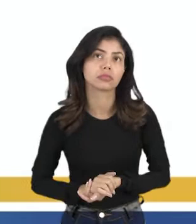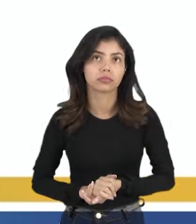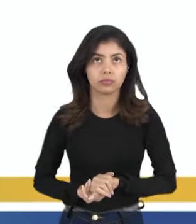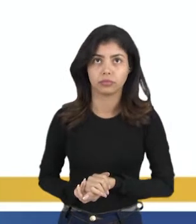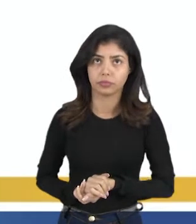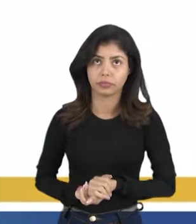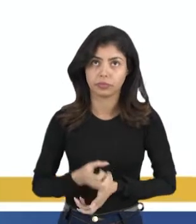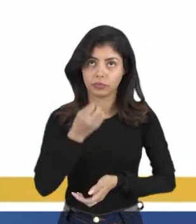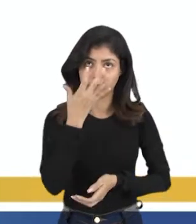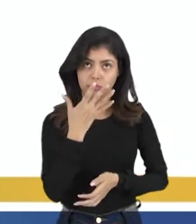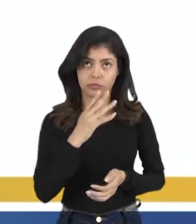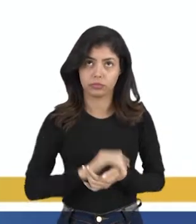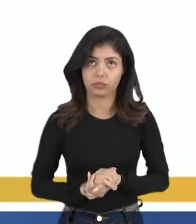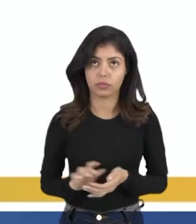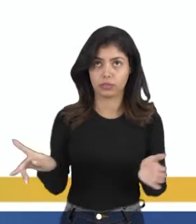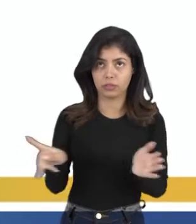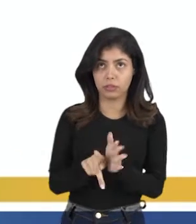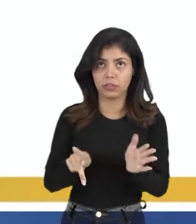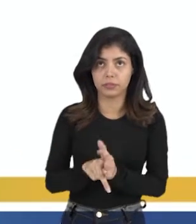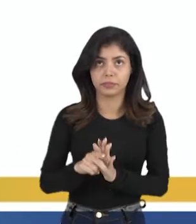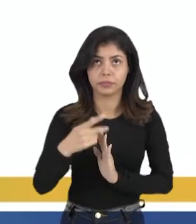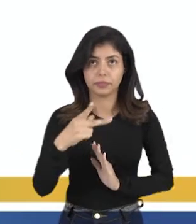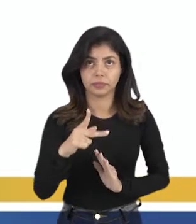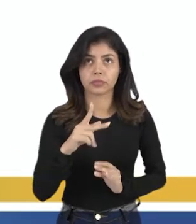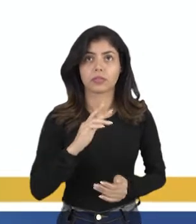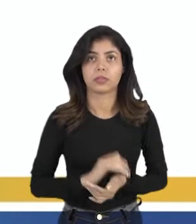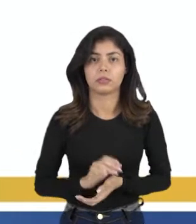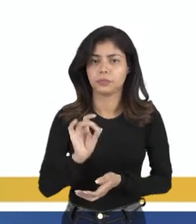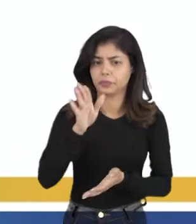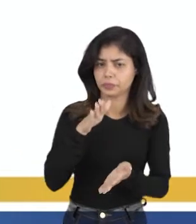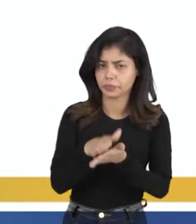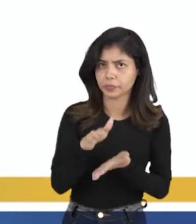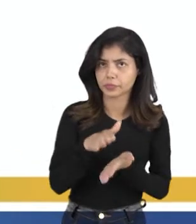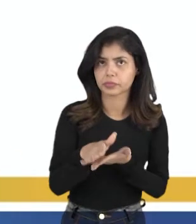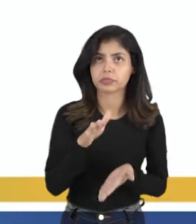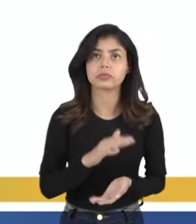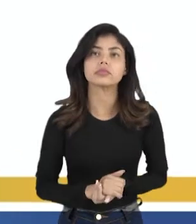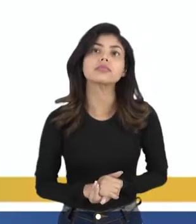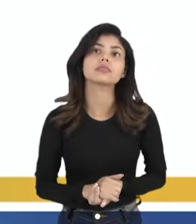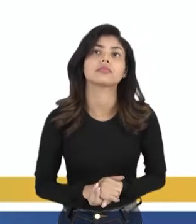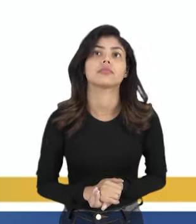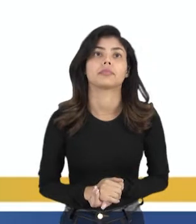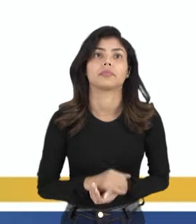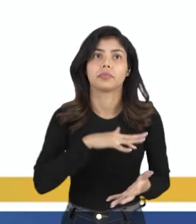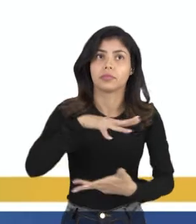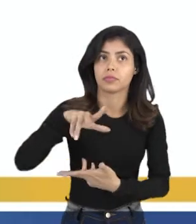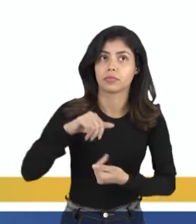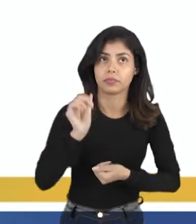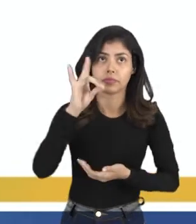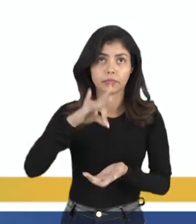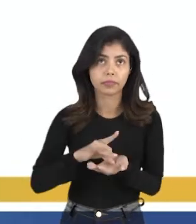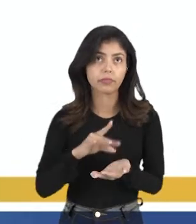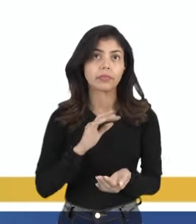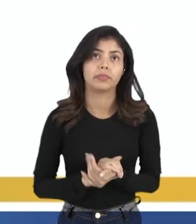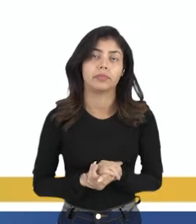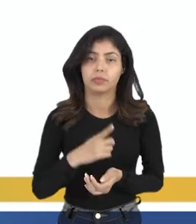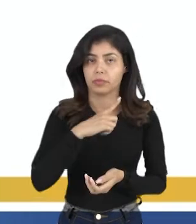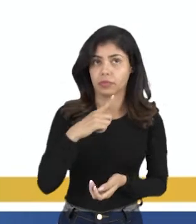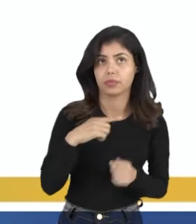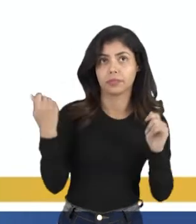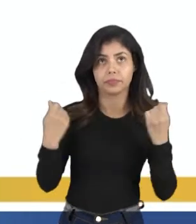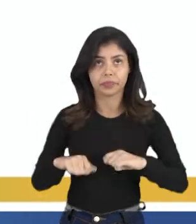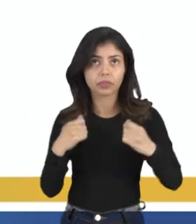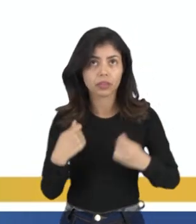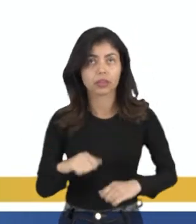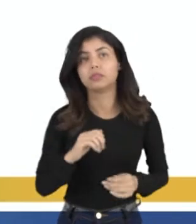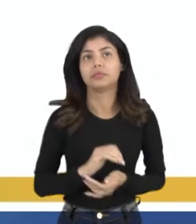uma fotografia. A foto em si seria apenas uma cópia, um registro do mundo real, e para